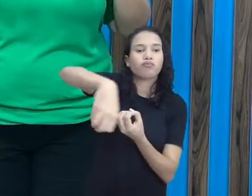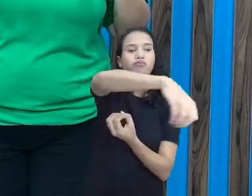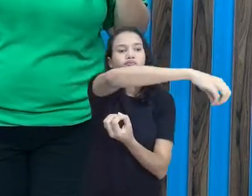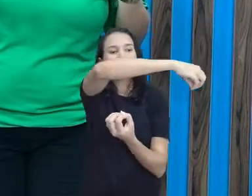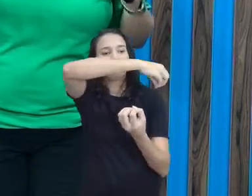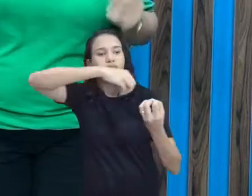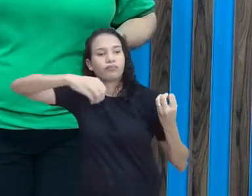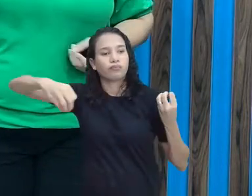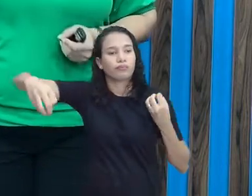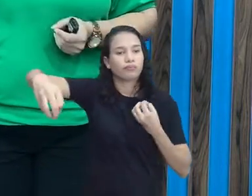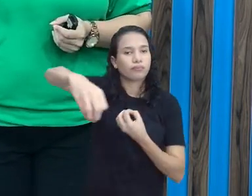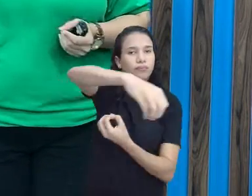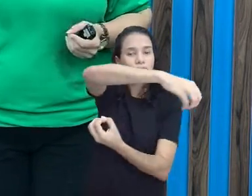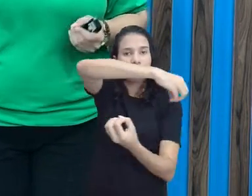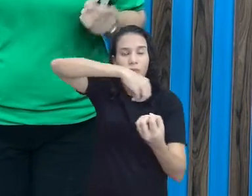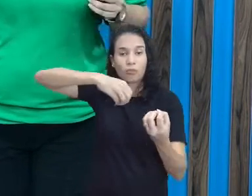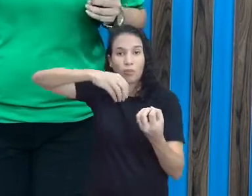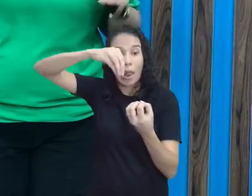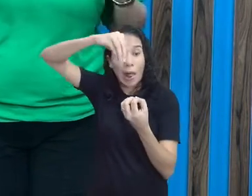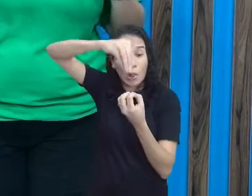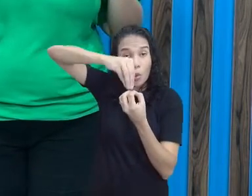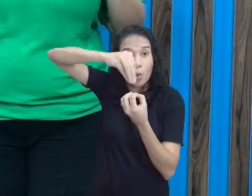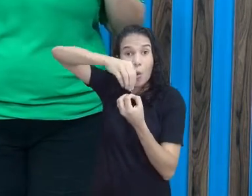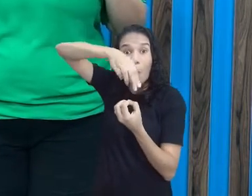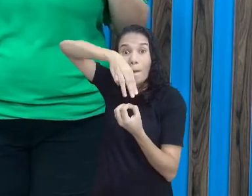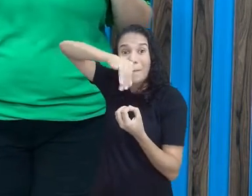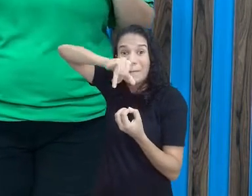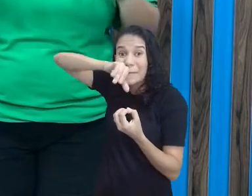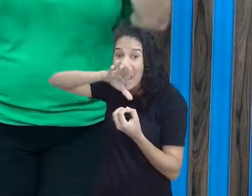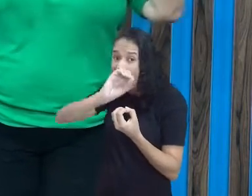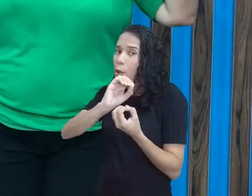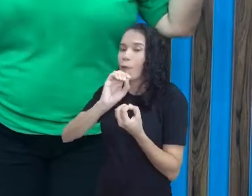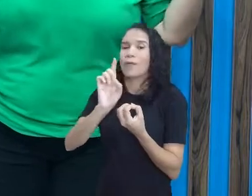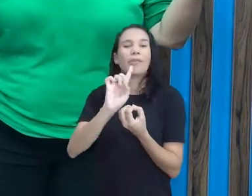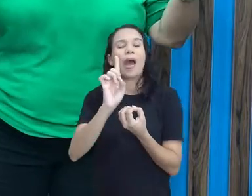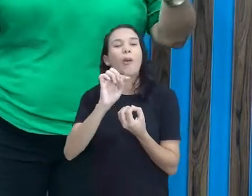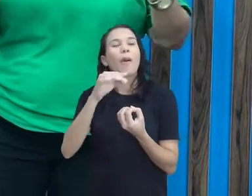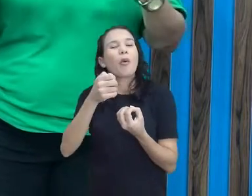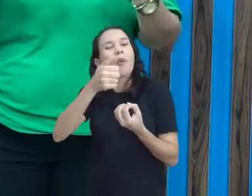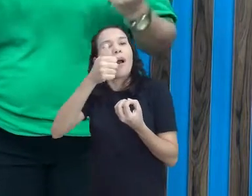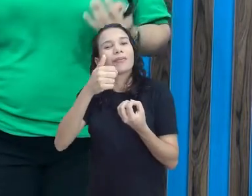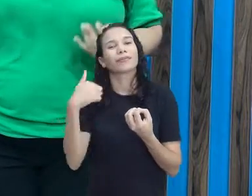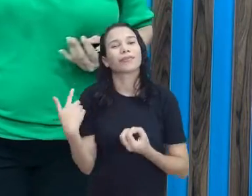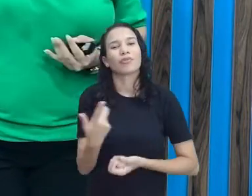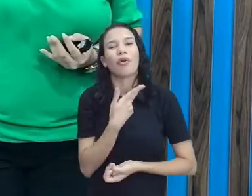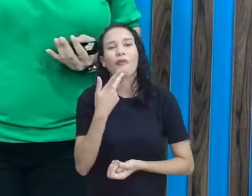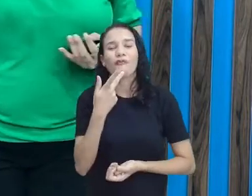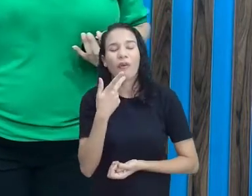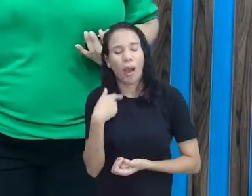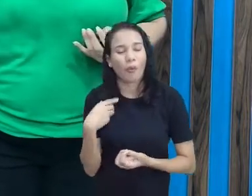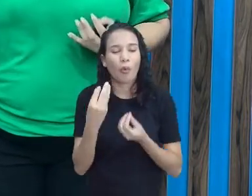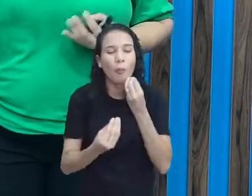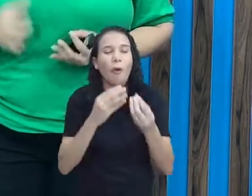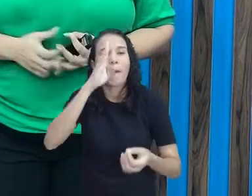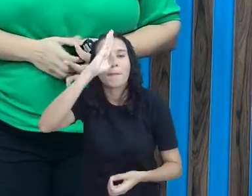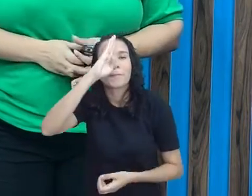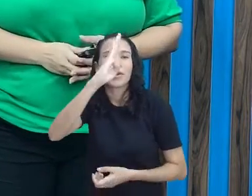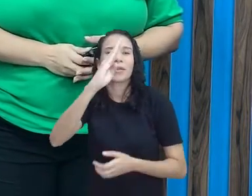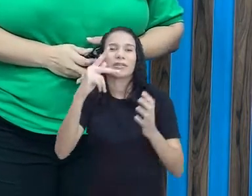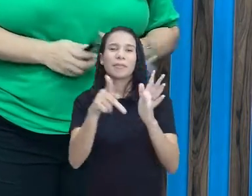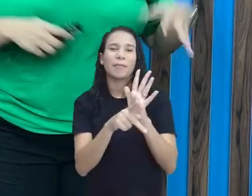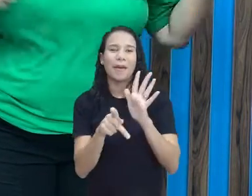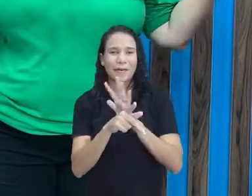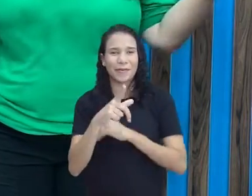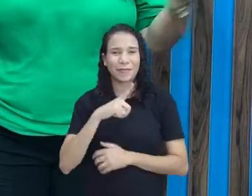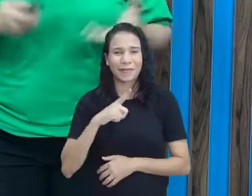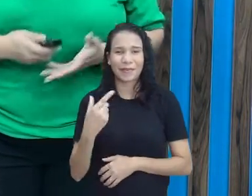não fica bem no centro, tá, gente? O Sol não fica bem no centrinho, mas é o que a gente diz, né? Ele está ali no meio, né, do nosso sistema